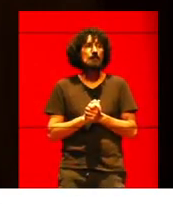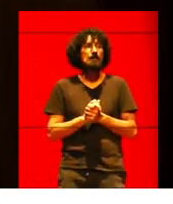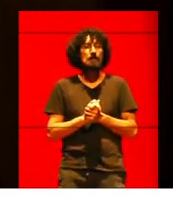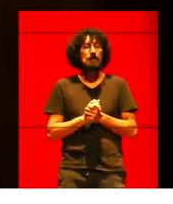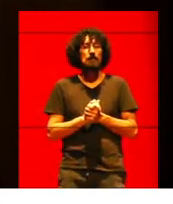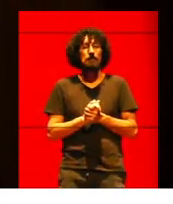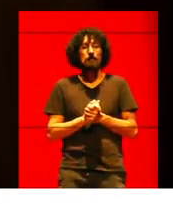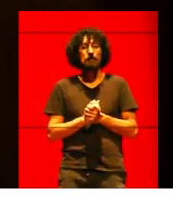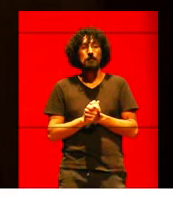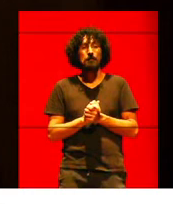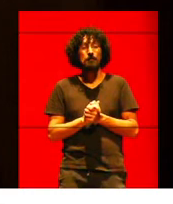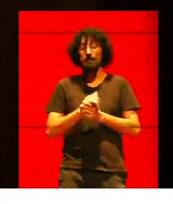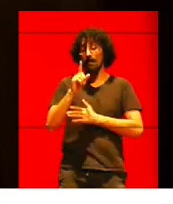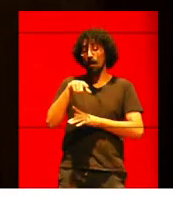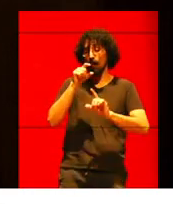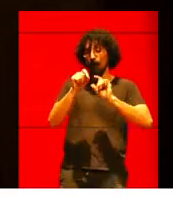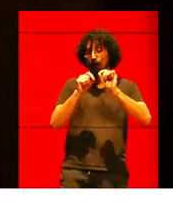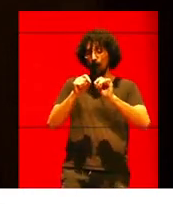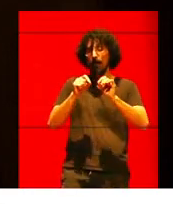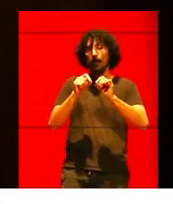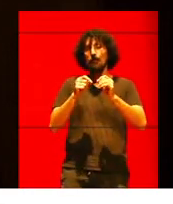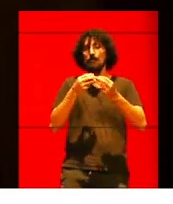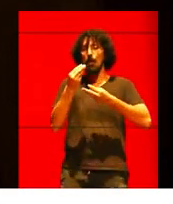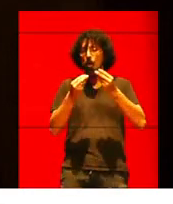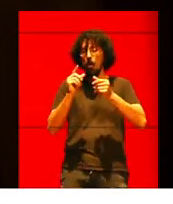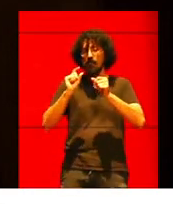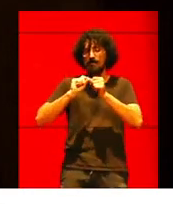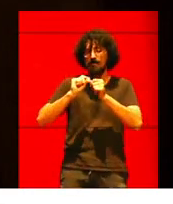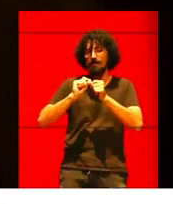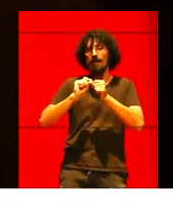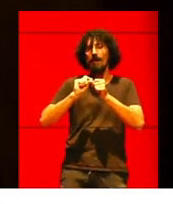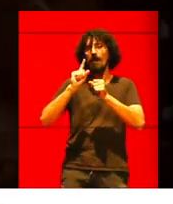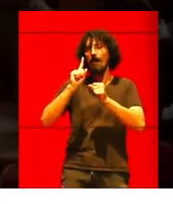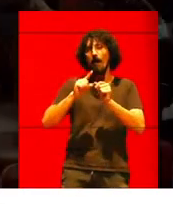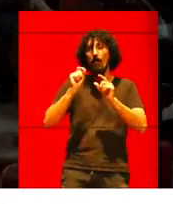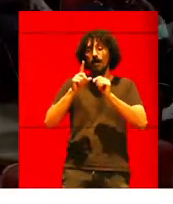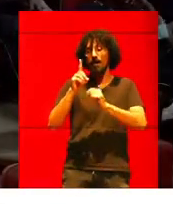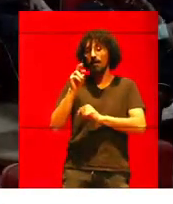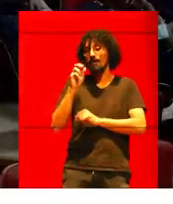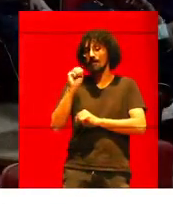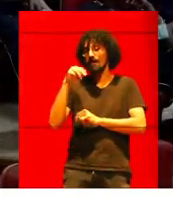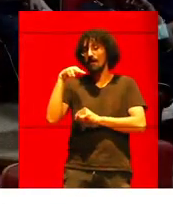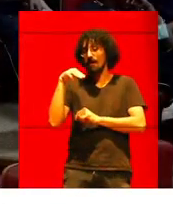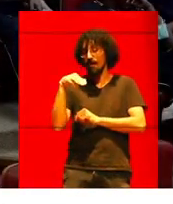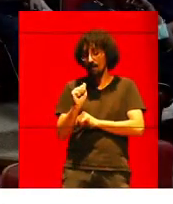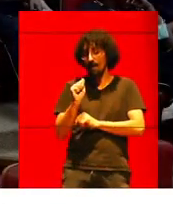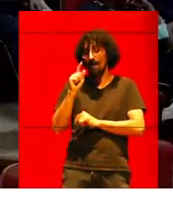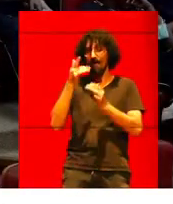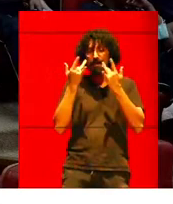bora. Insiste, fala, vamos. É o drama, é o teatro. Novela tem drama,